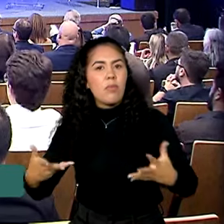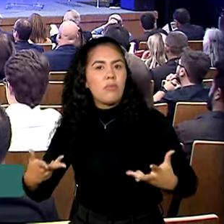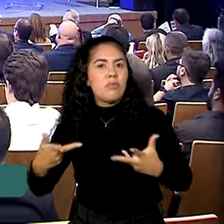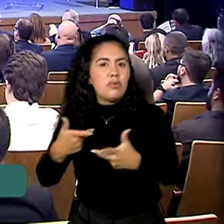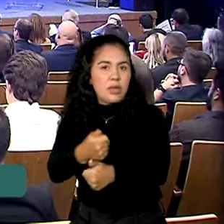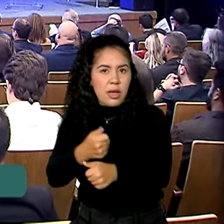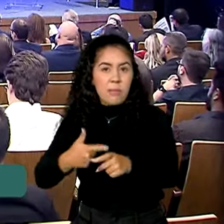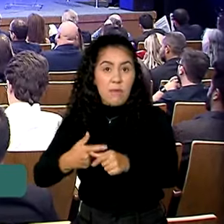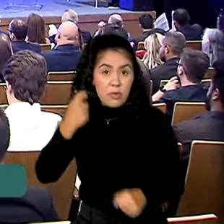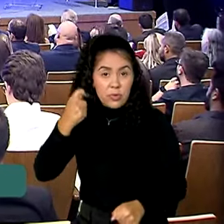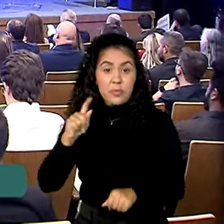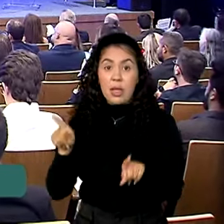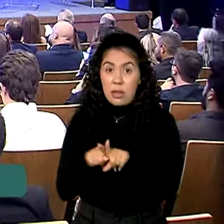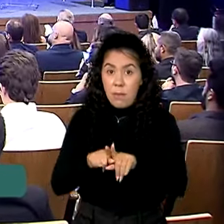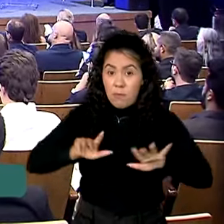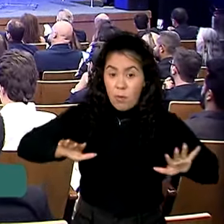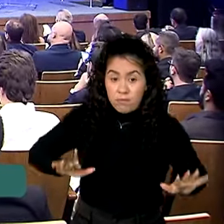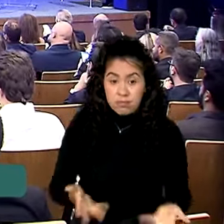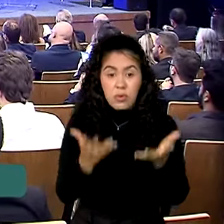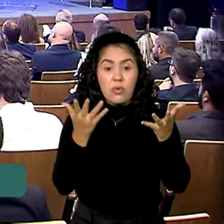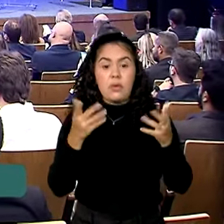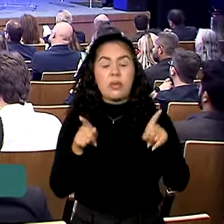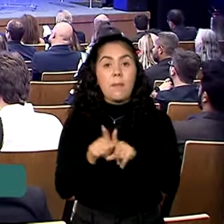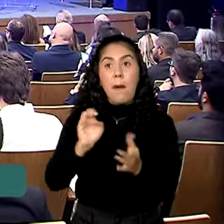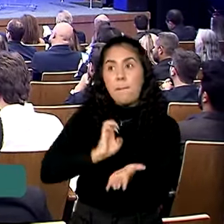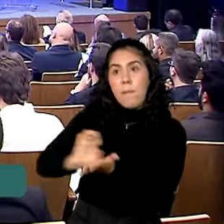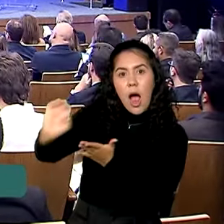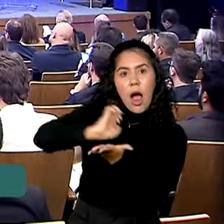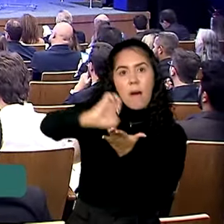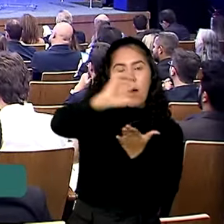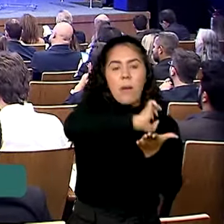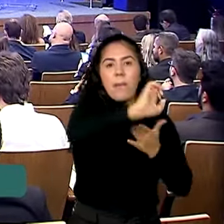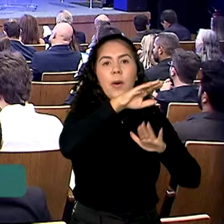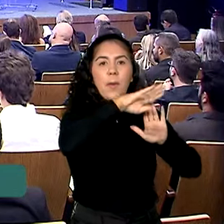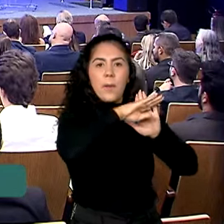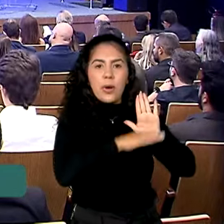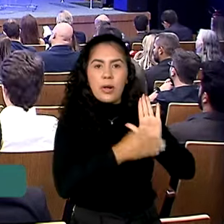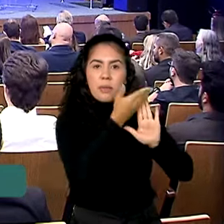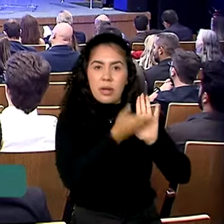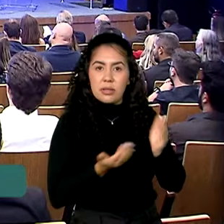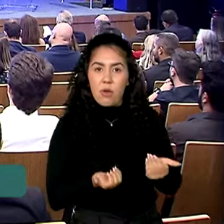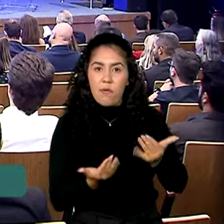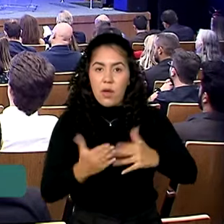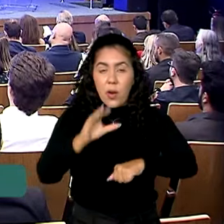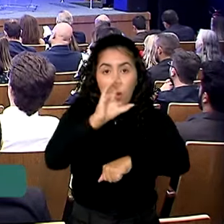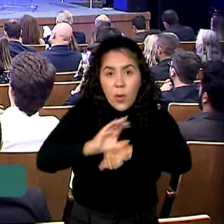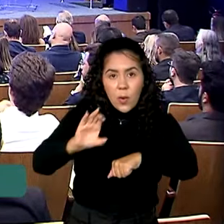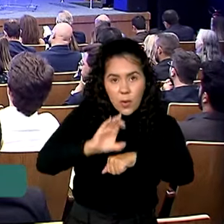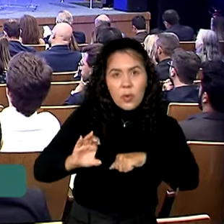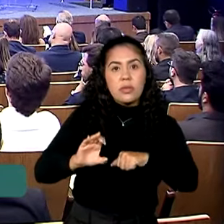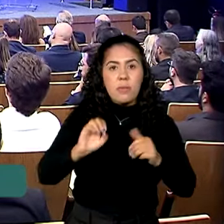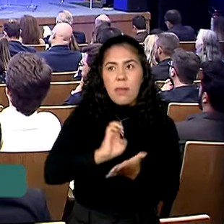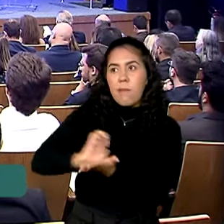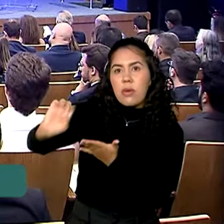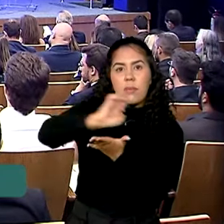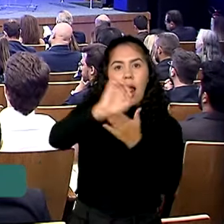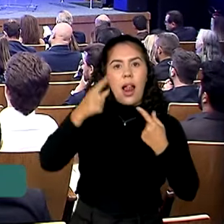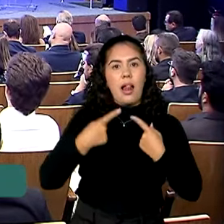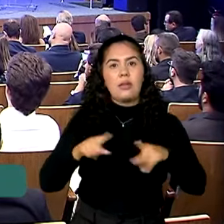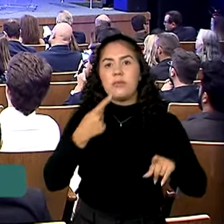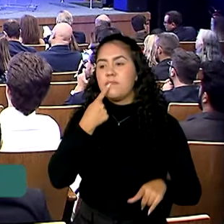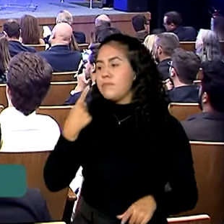manufatura. E para impulsionar ainda mais as exportações, o programa de qualificação para exportação foi lançado